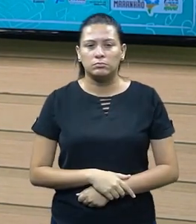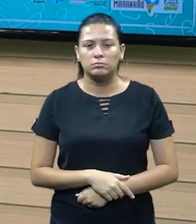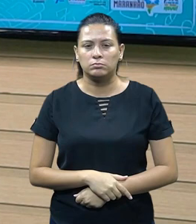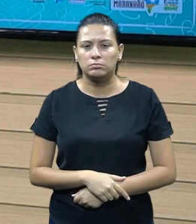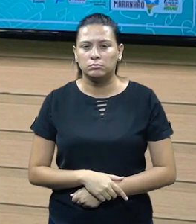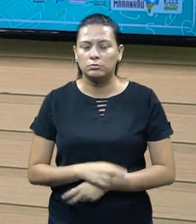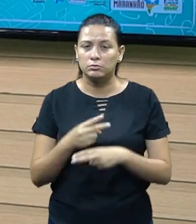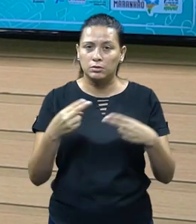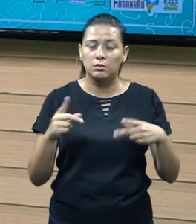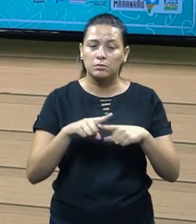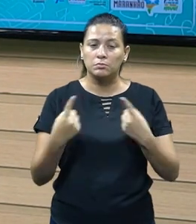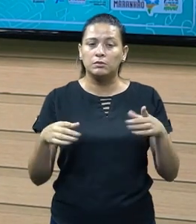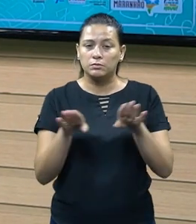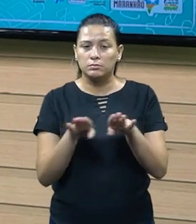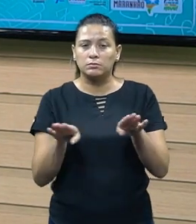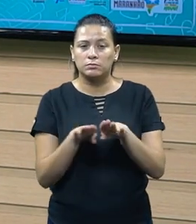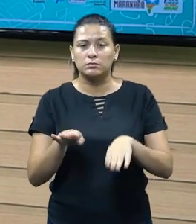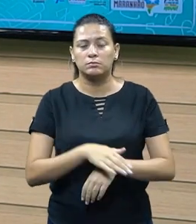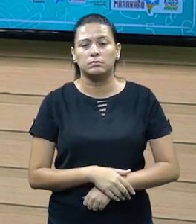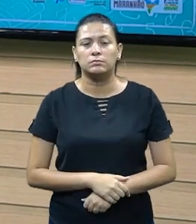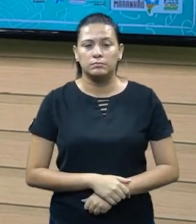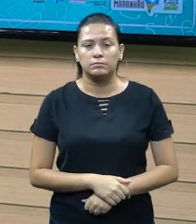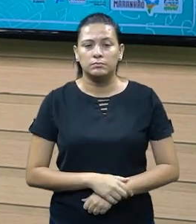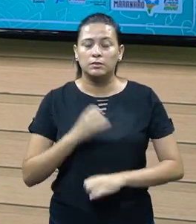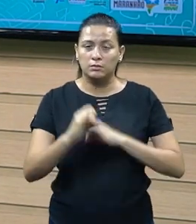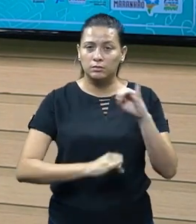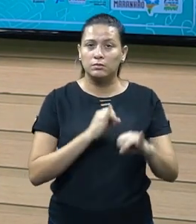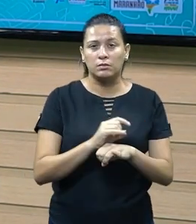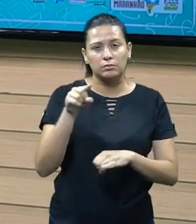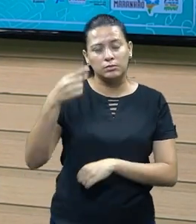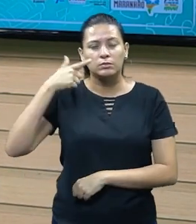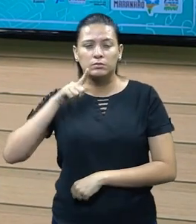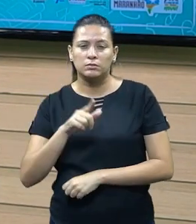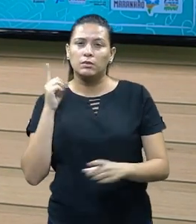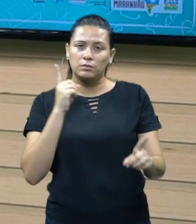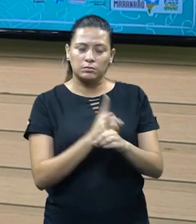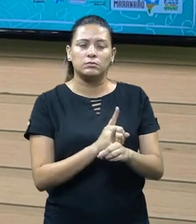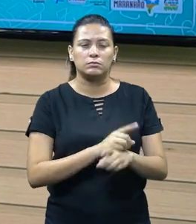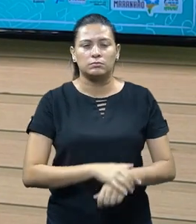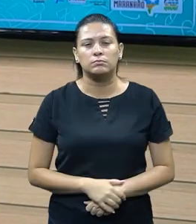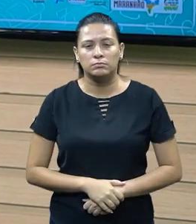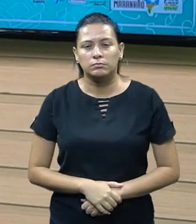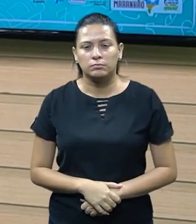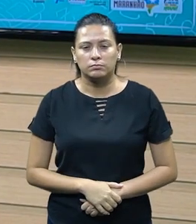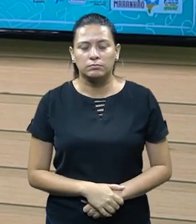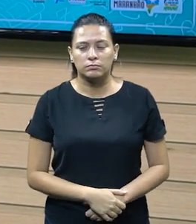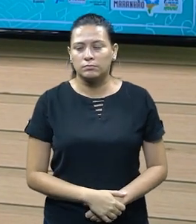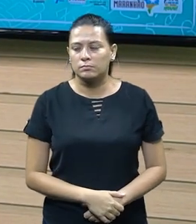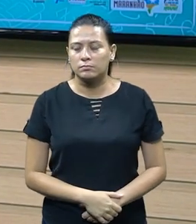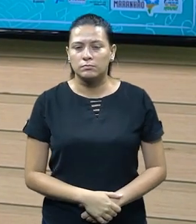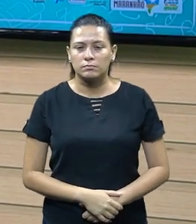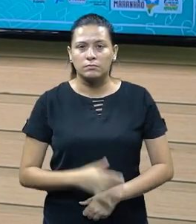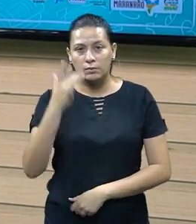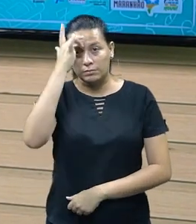o assunto mas também a gente tem né Aí eh na internet você consegue assar achar esse assunto que é de